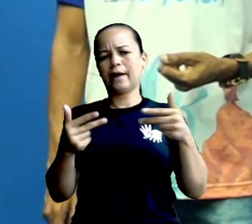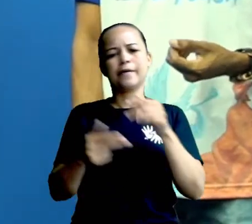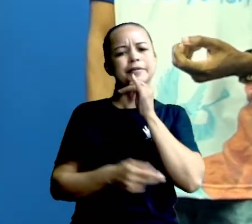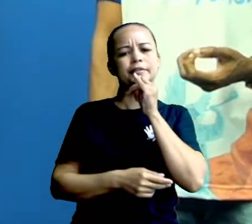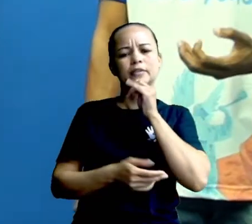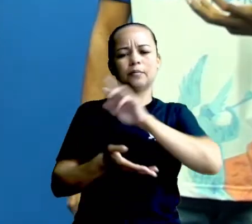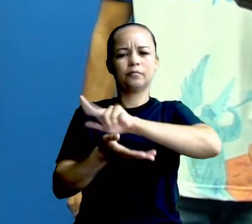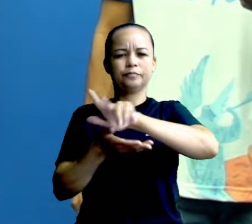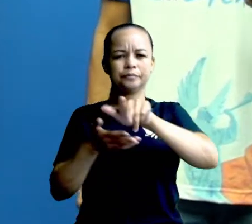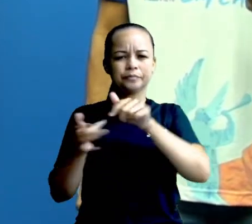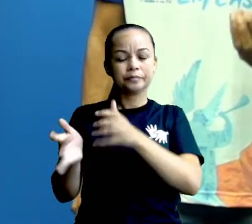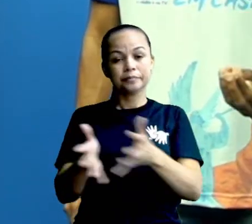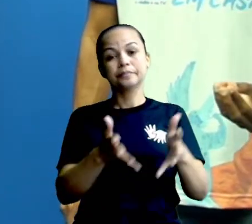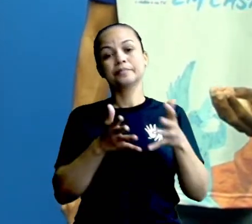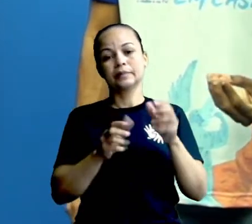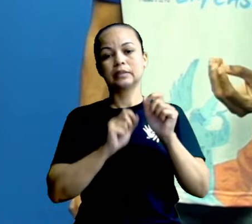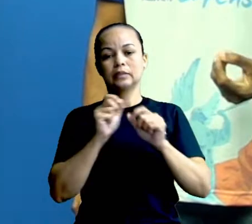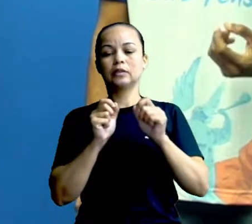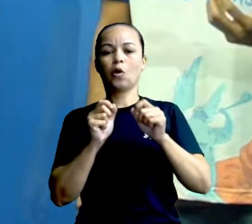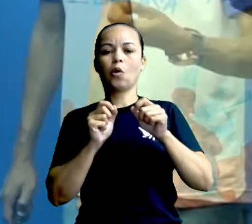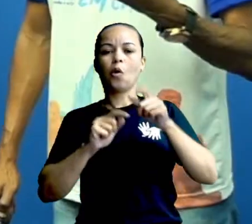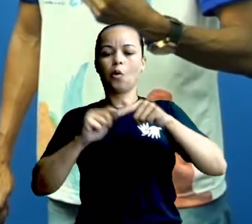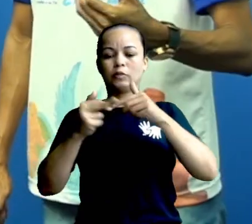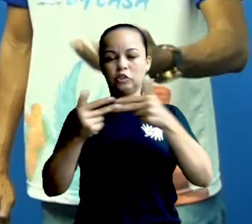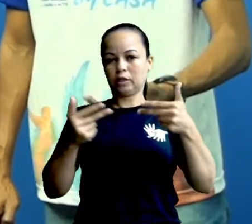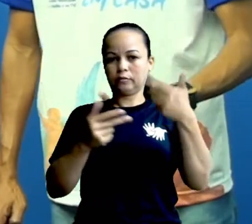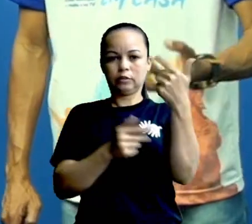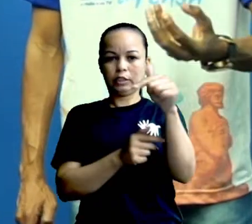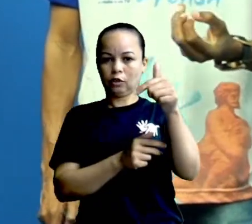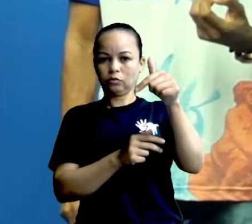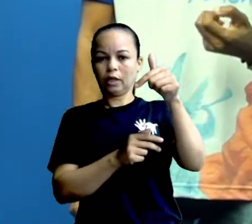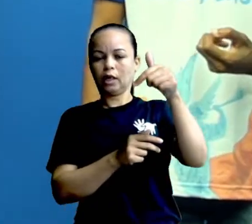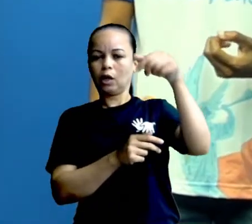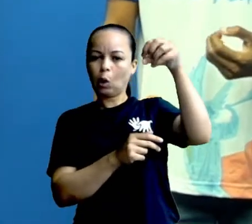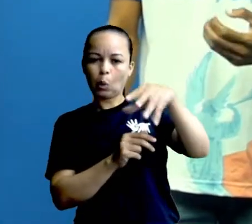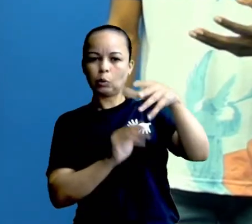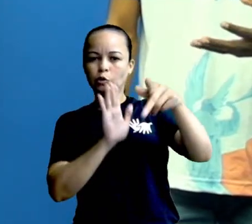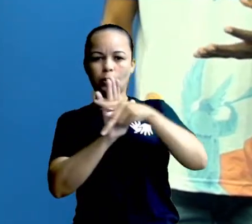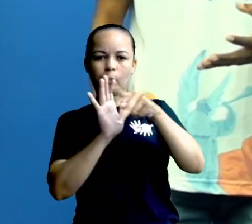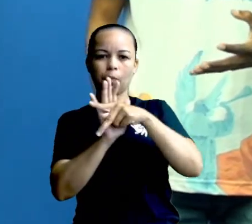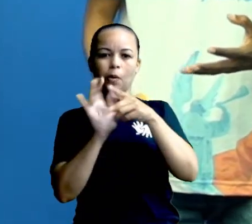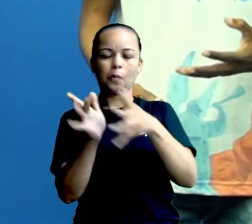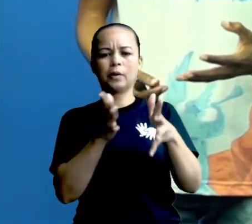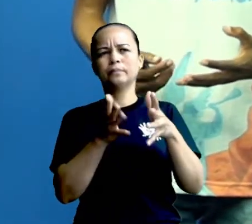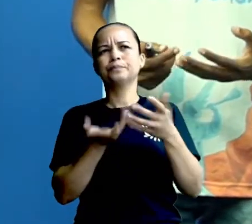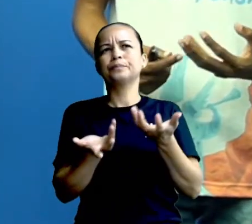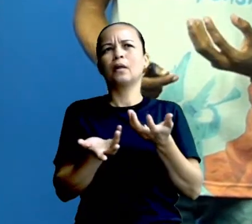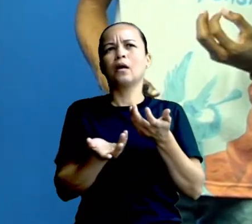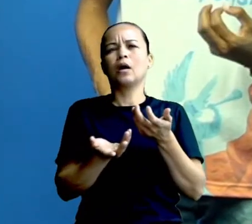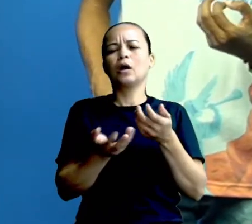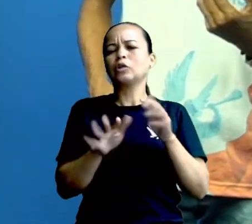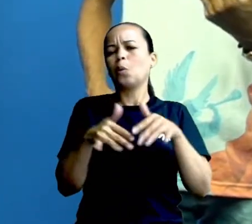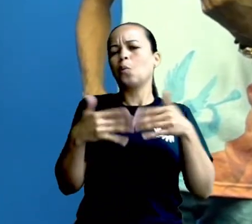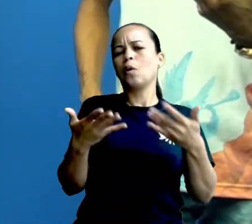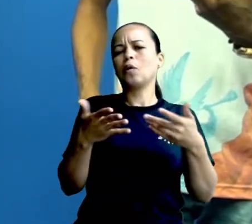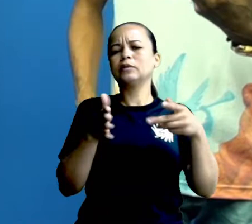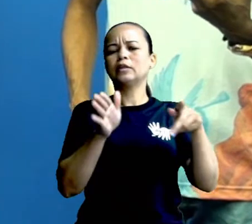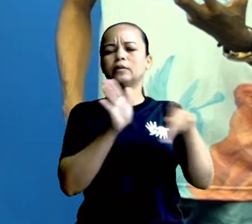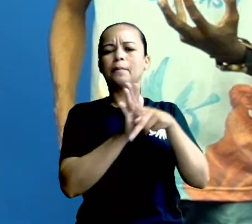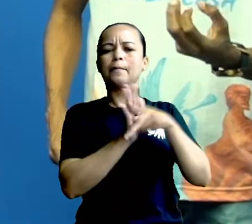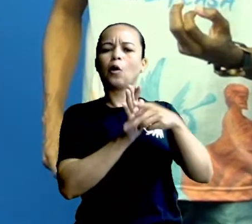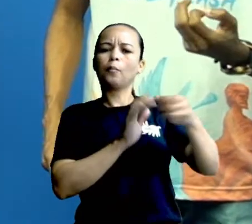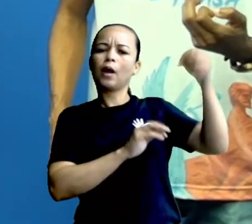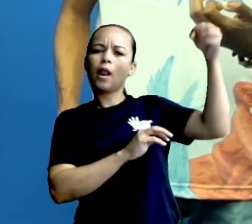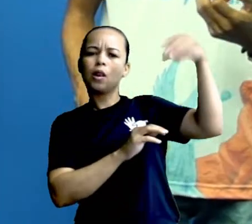objeto. São exemplos clássicos, tá? Que objeto que não tem luz própria. Muitas vezes a gente diz assim, ó, qual o objeto que tem